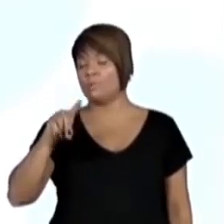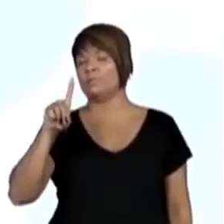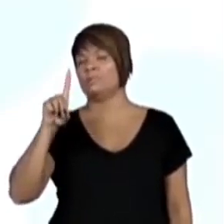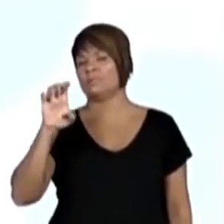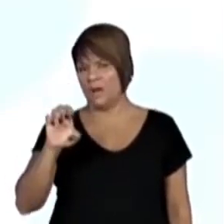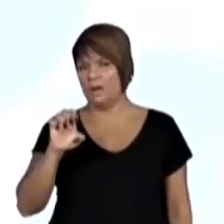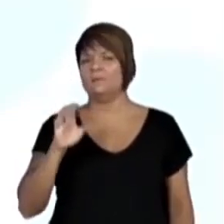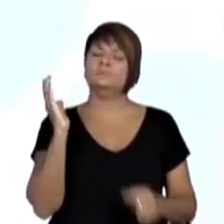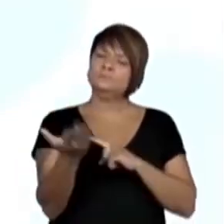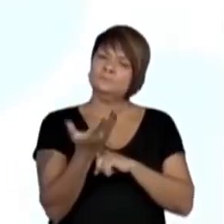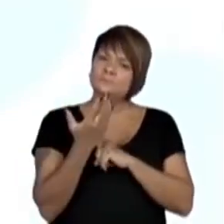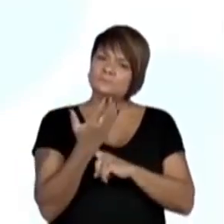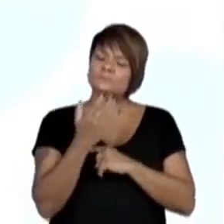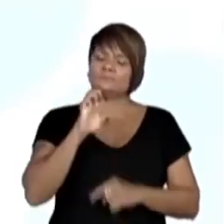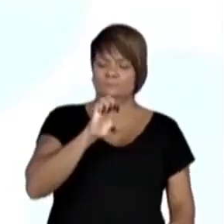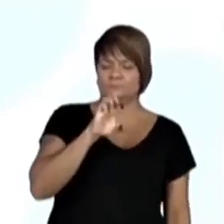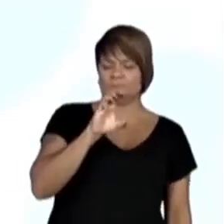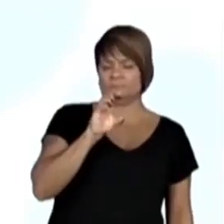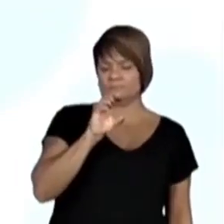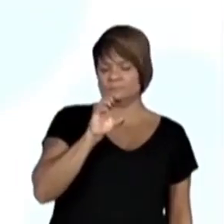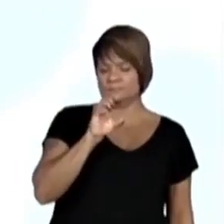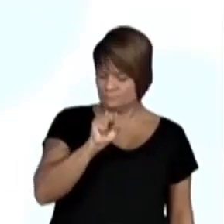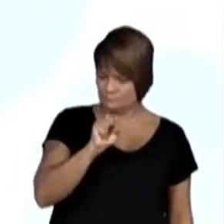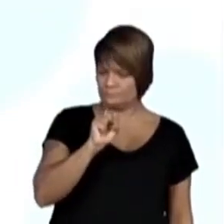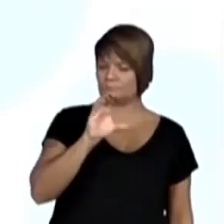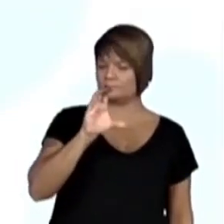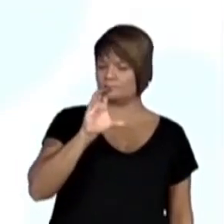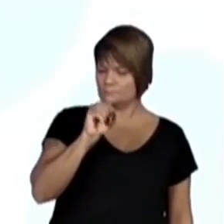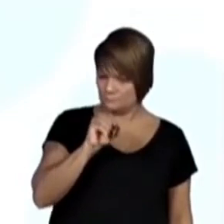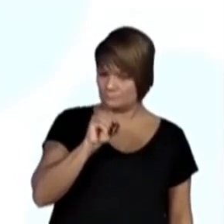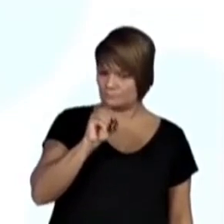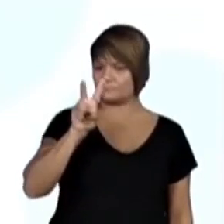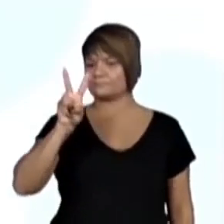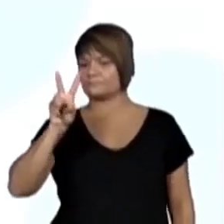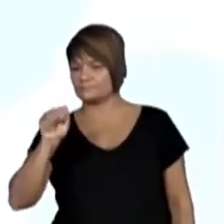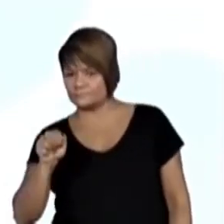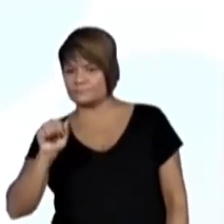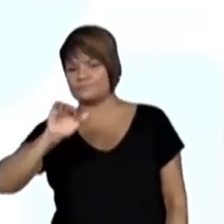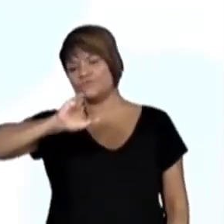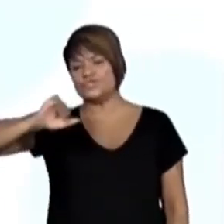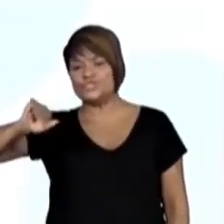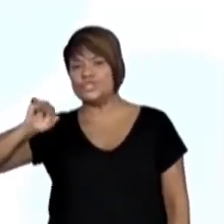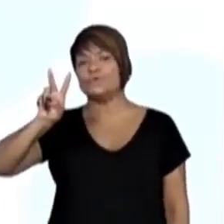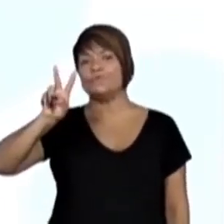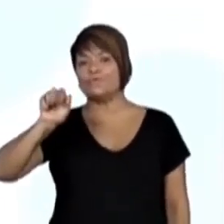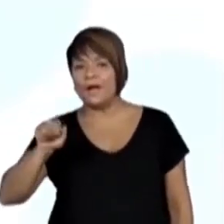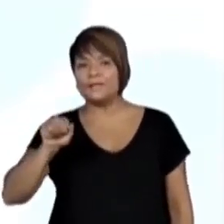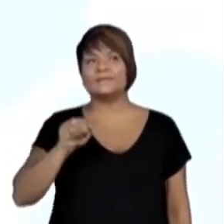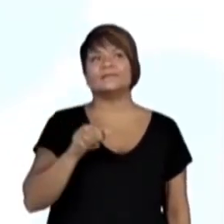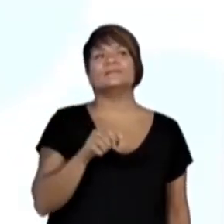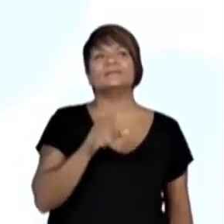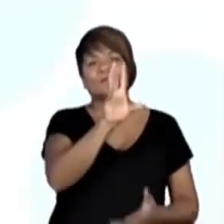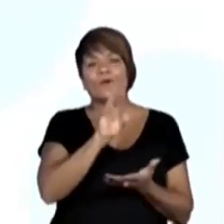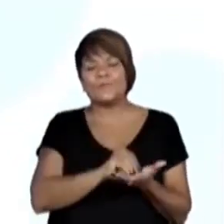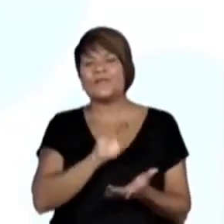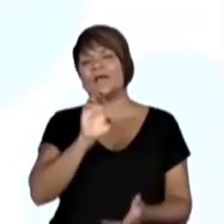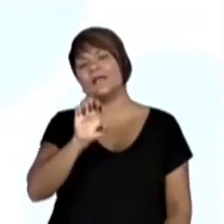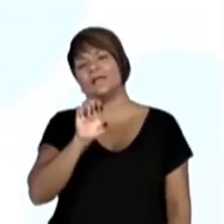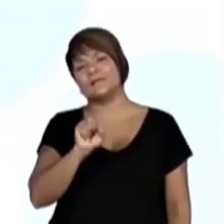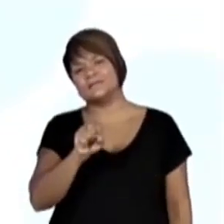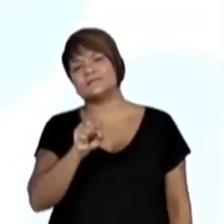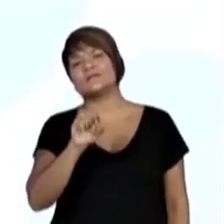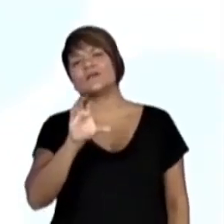Será que me ajuda a escrever esconde? Olha só. Já começa quase toda a palavra, hein,